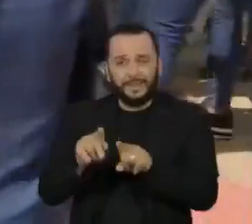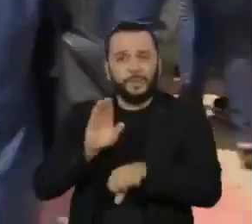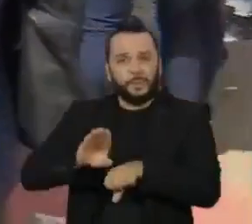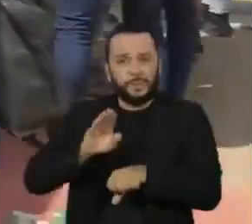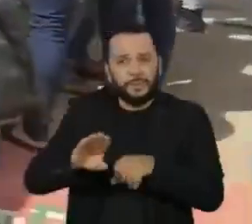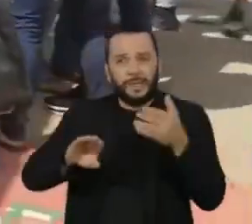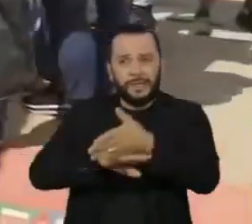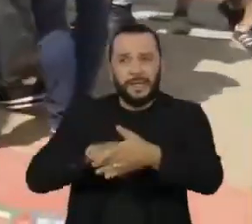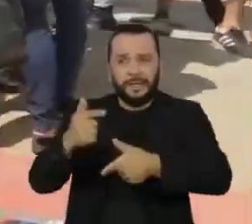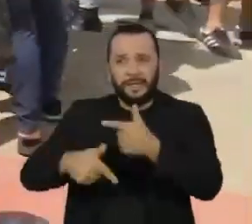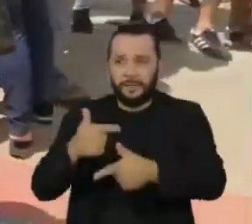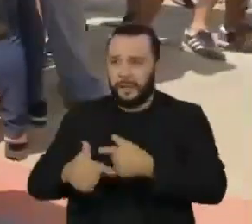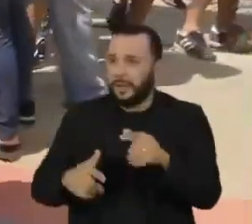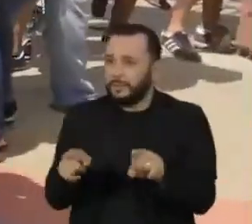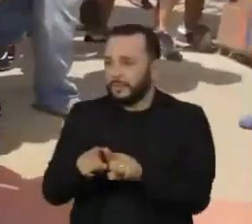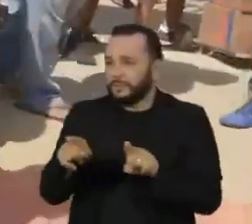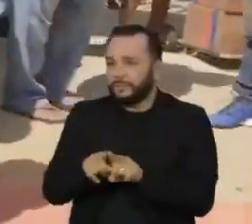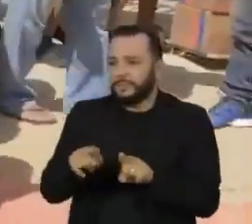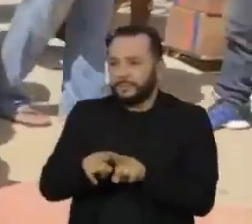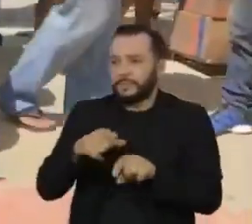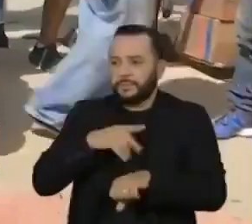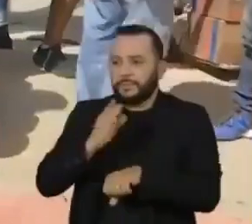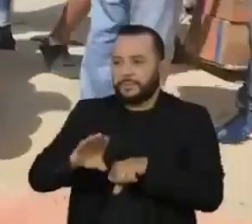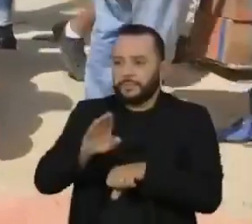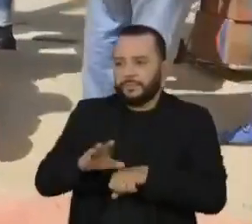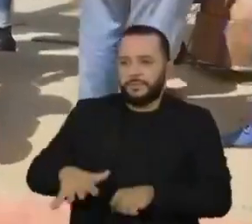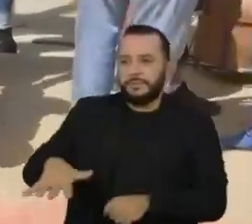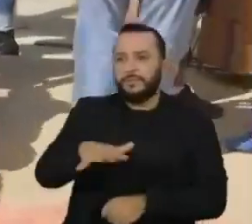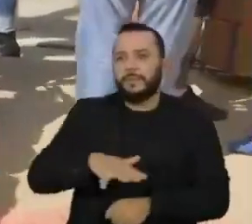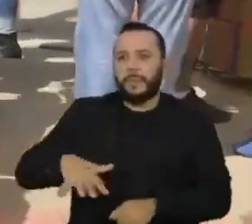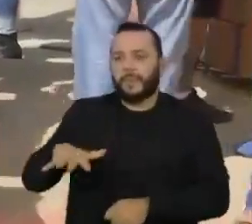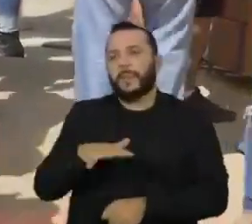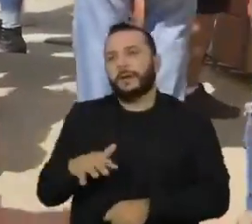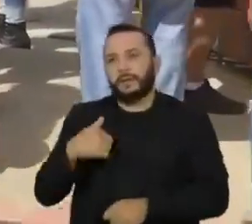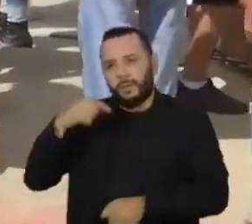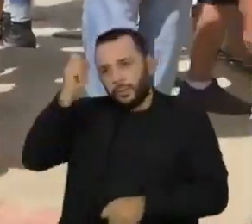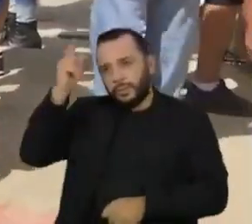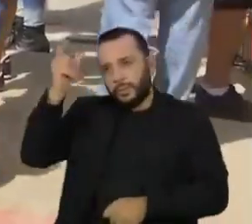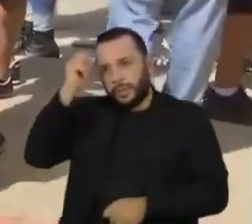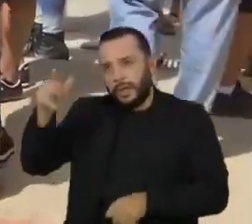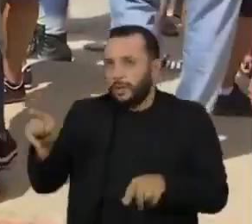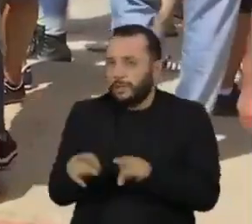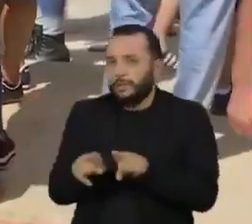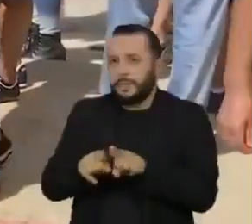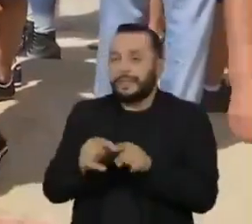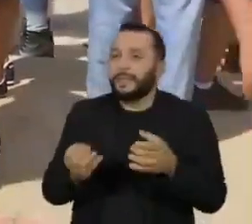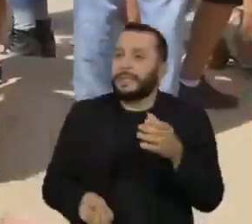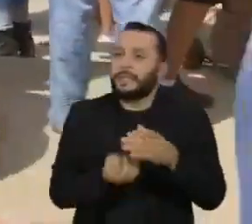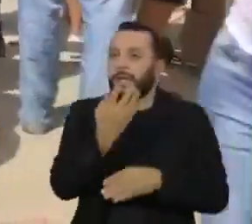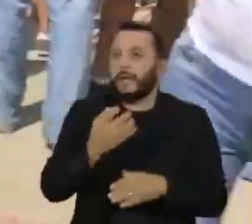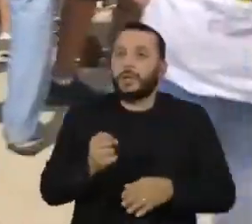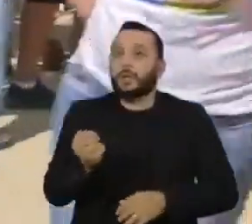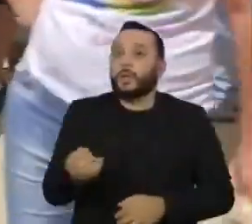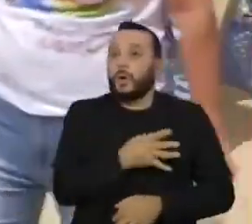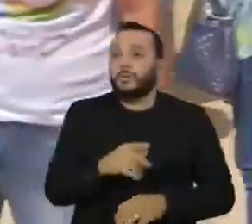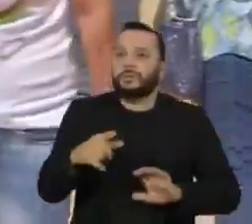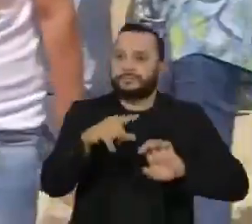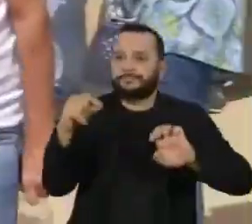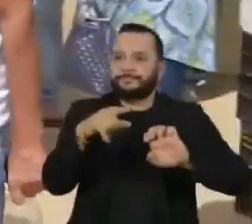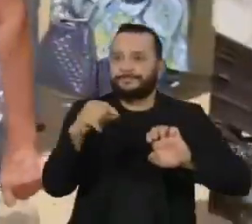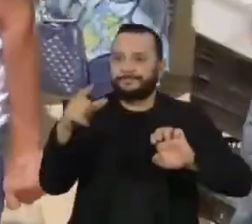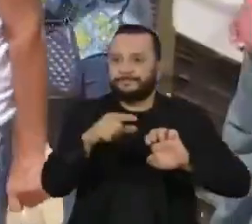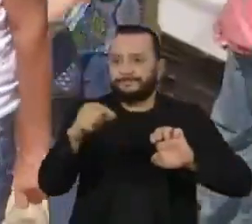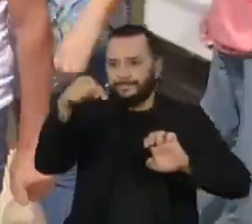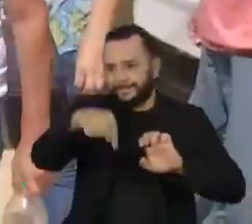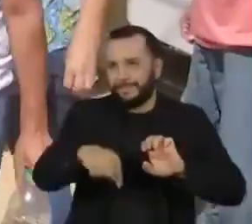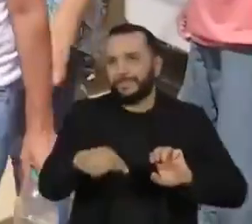trabalho, capacitação na área cultural, criar novos empreendedores locais também. E também a gente está